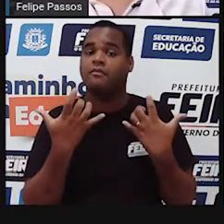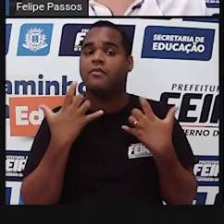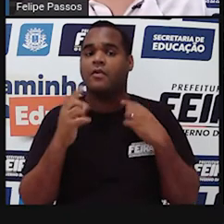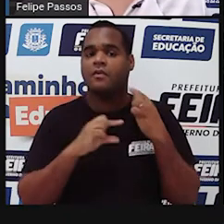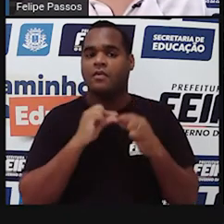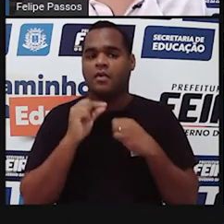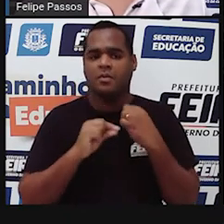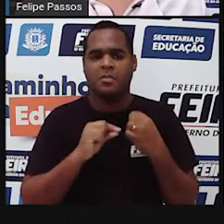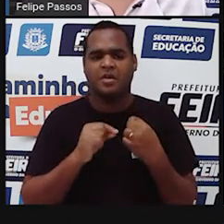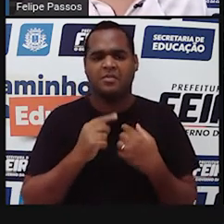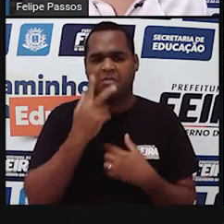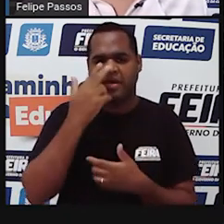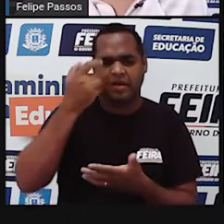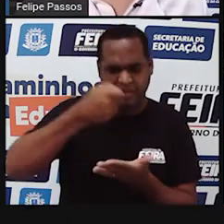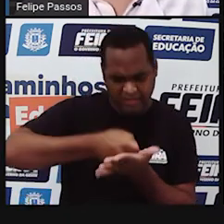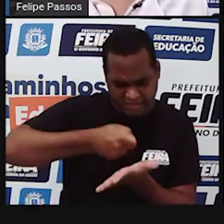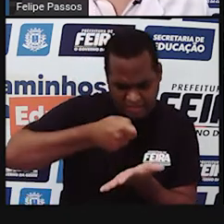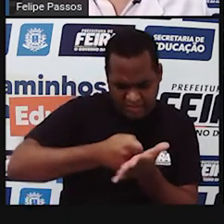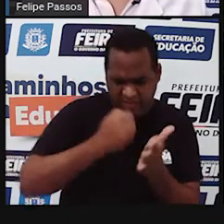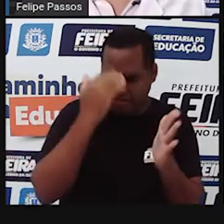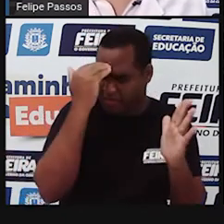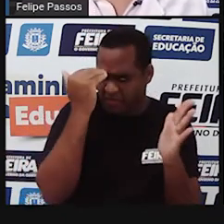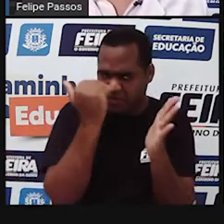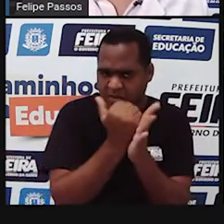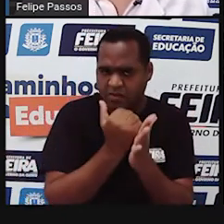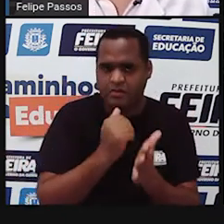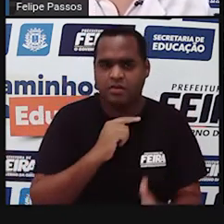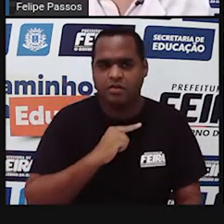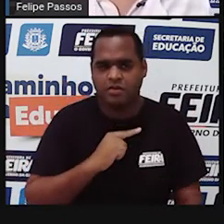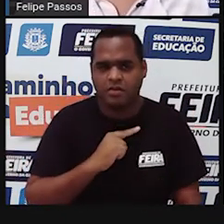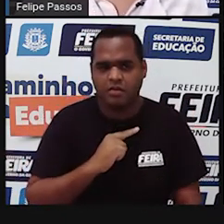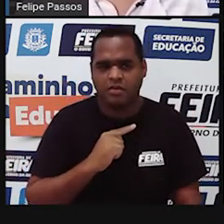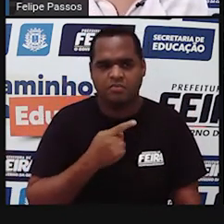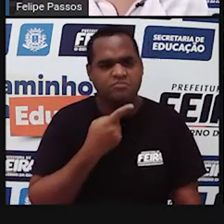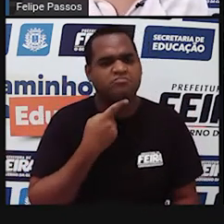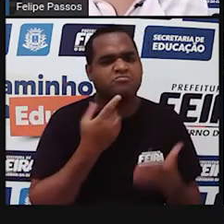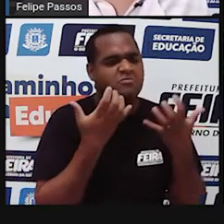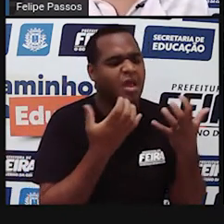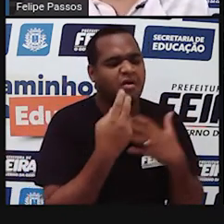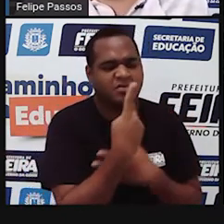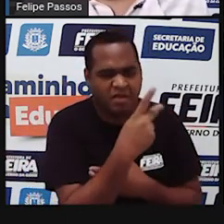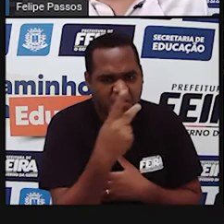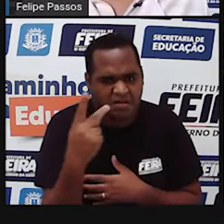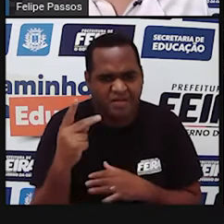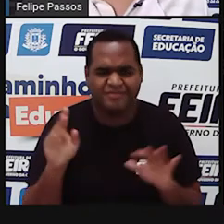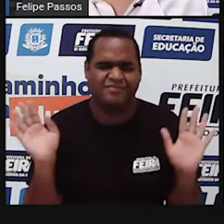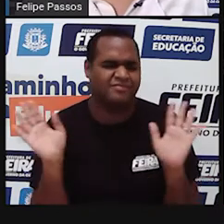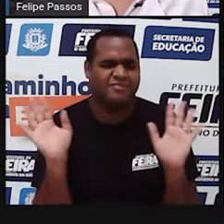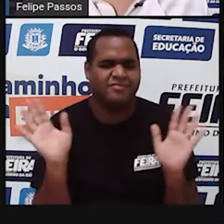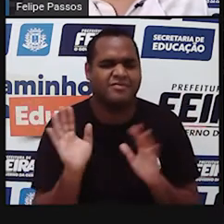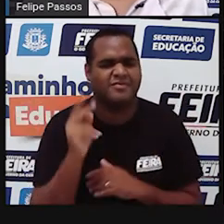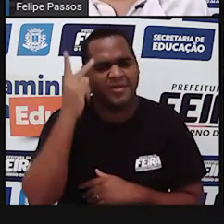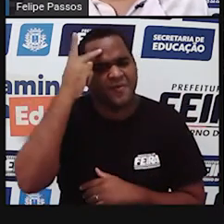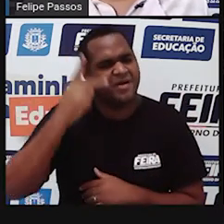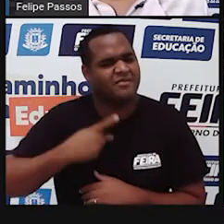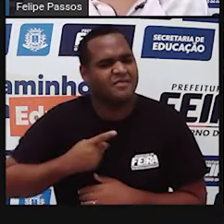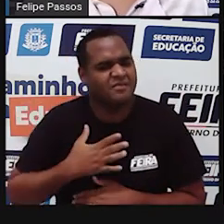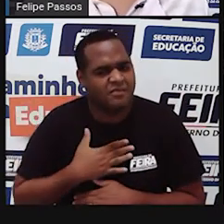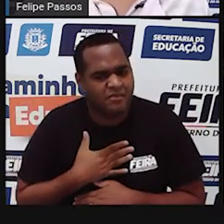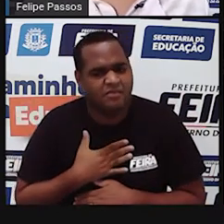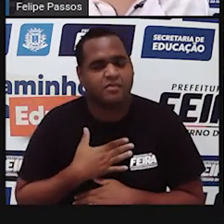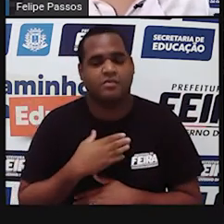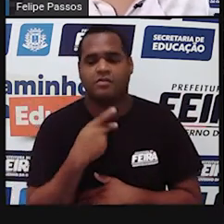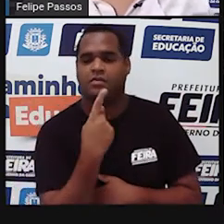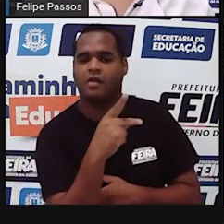tem obrigação de obedecer. Você não tem obrigação de satisfazer os outros, tá? Então, fica com essa informação aí,